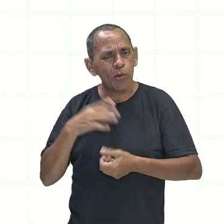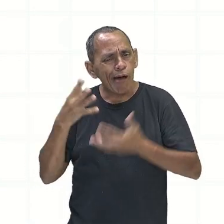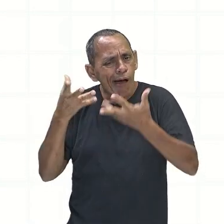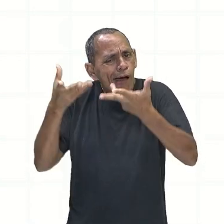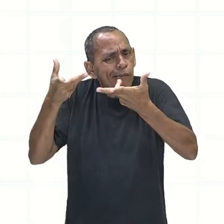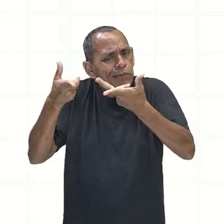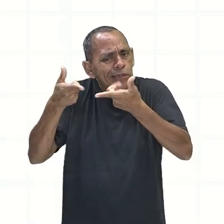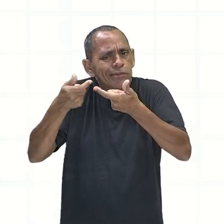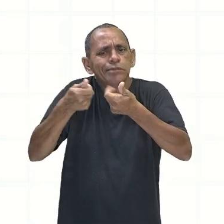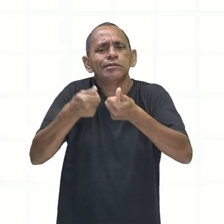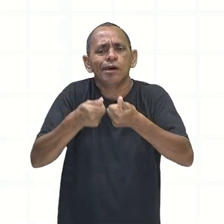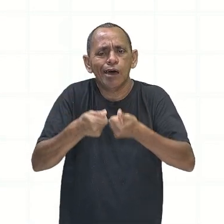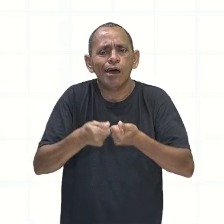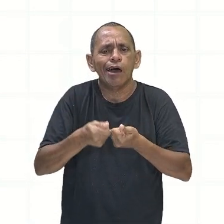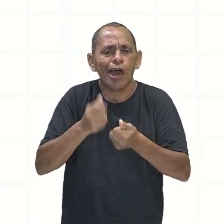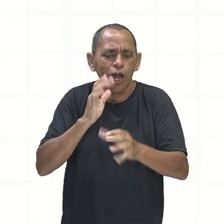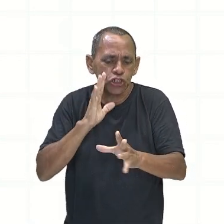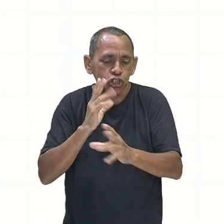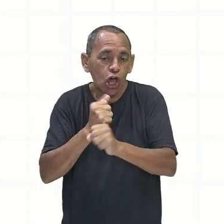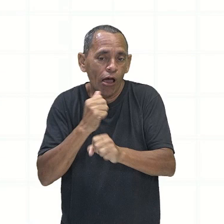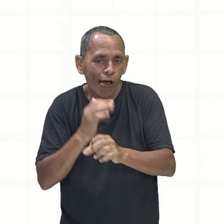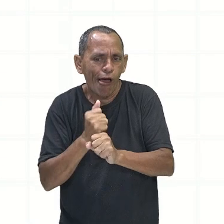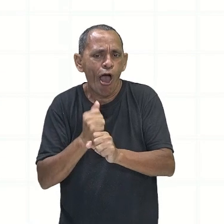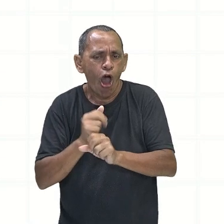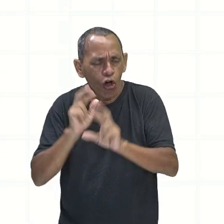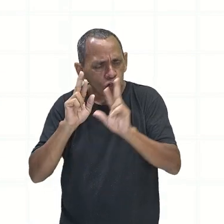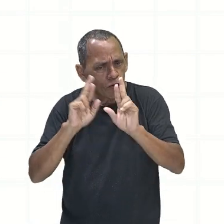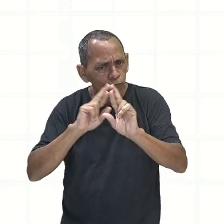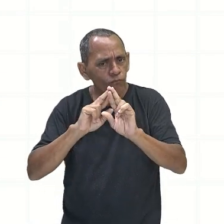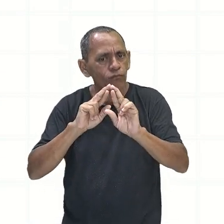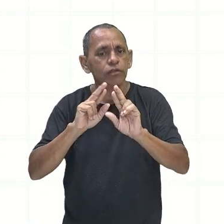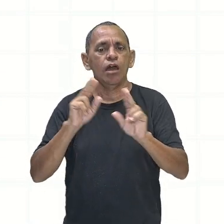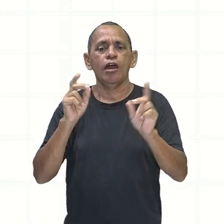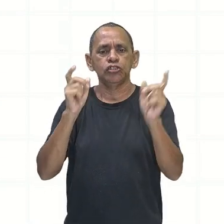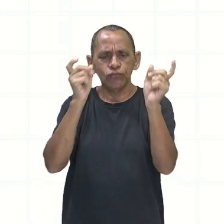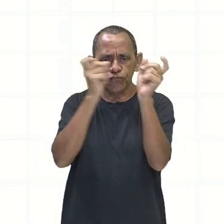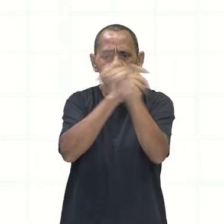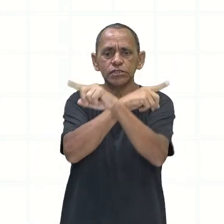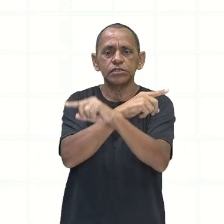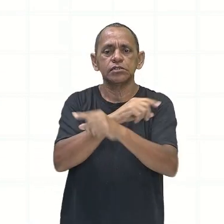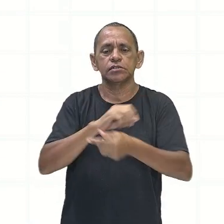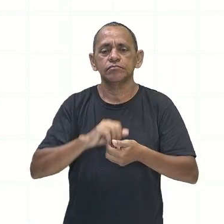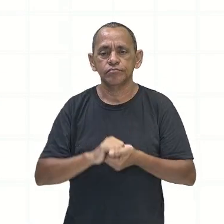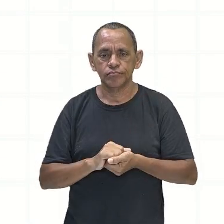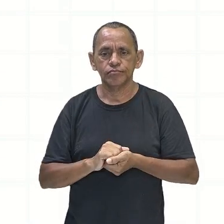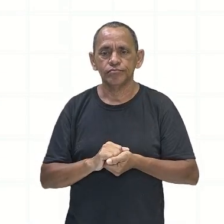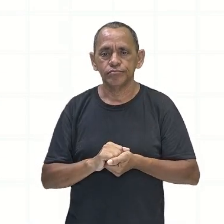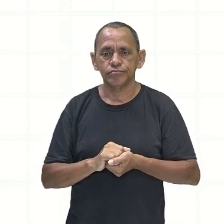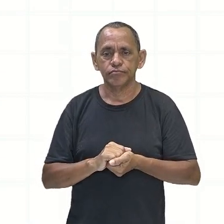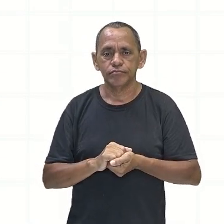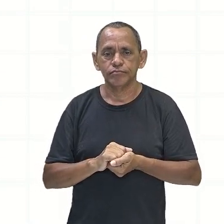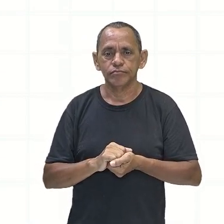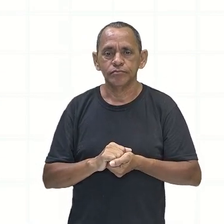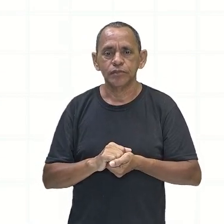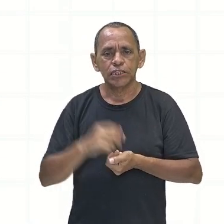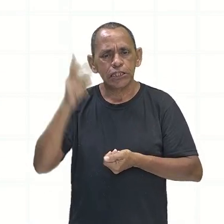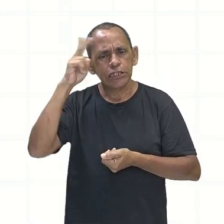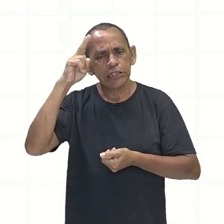saber fazer cálculos difíceis, né? Geralmente, quando os cálculos matemáticos, né? Tem aqueles que são bem